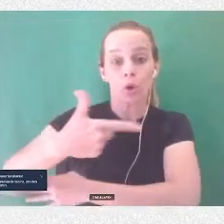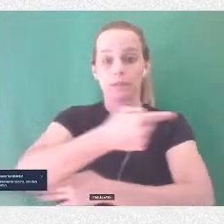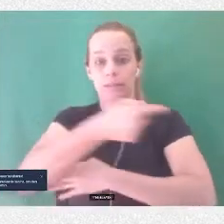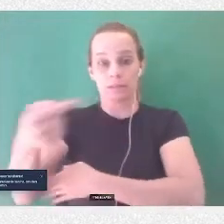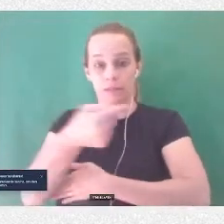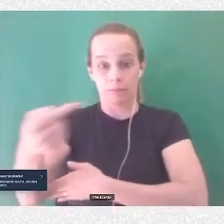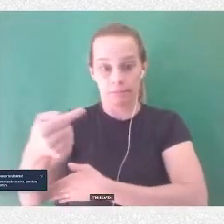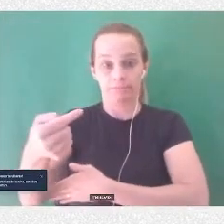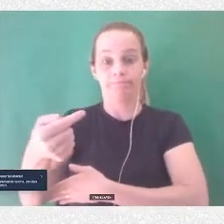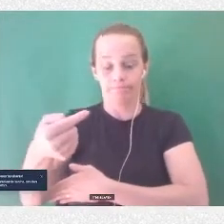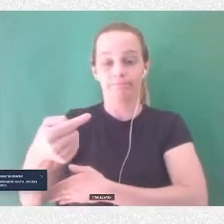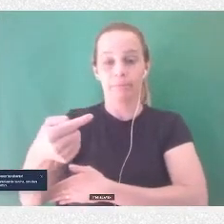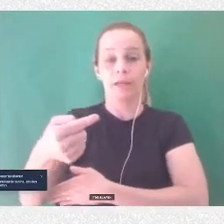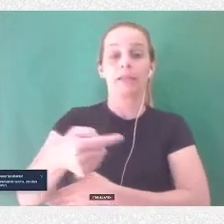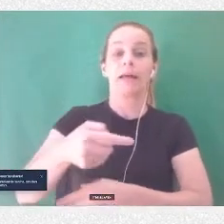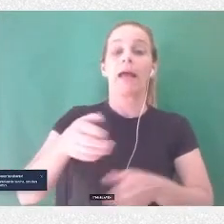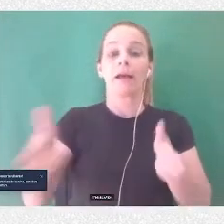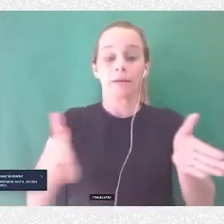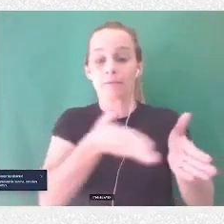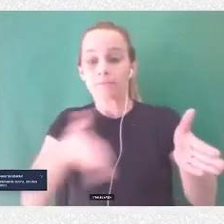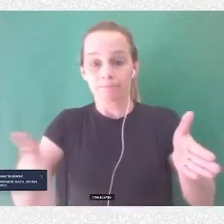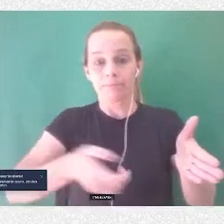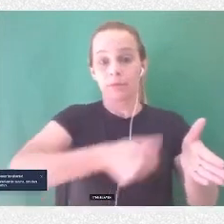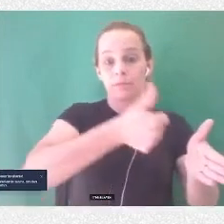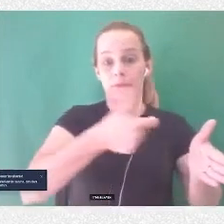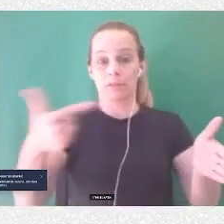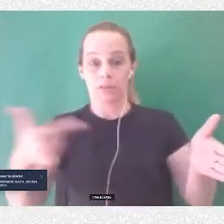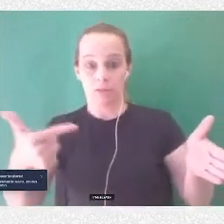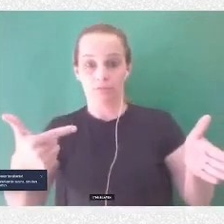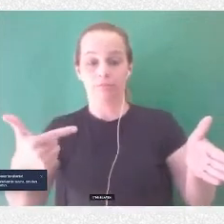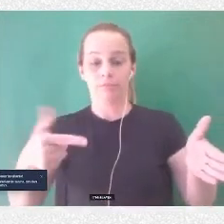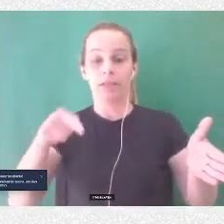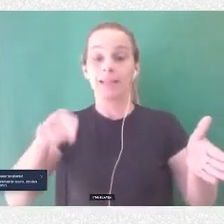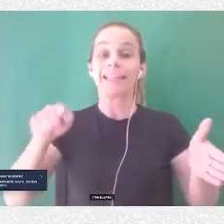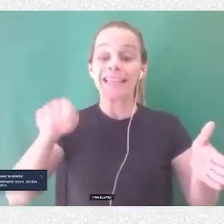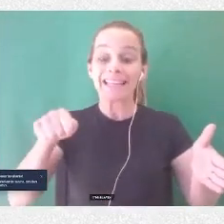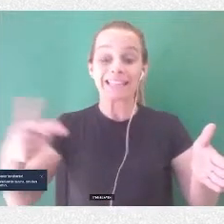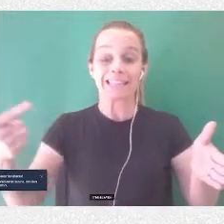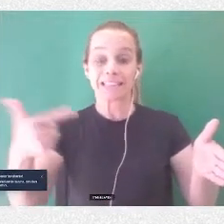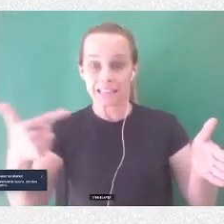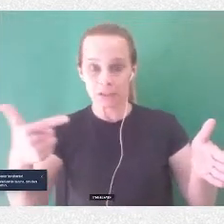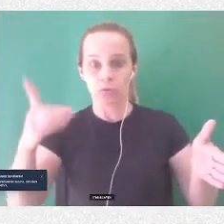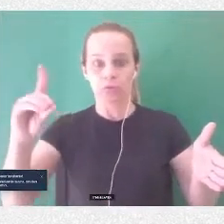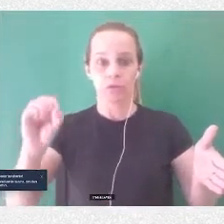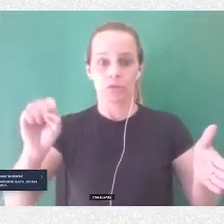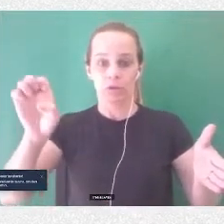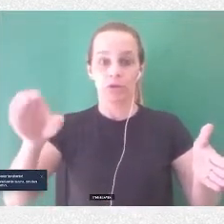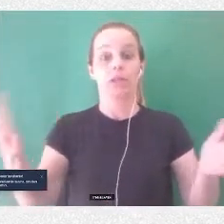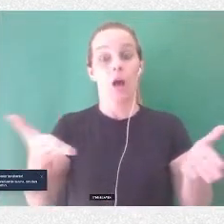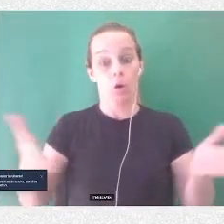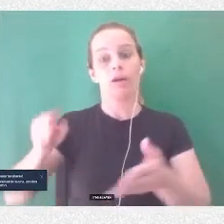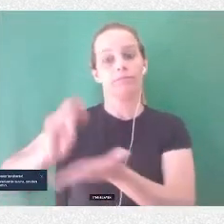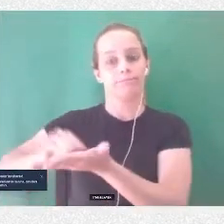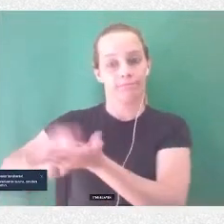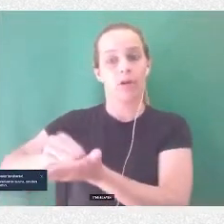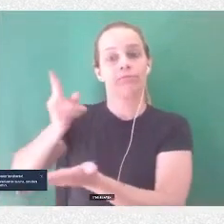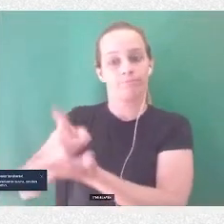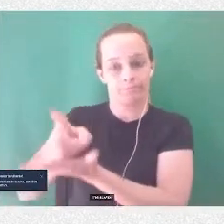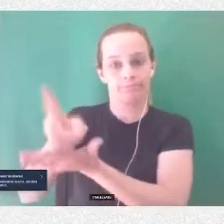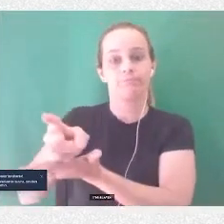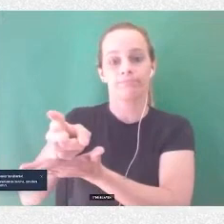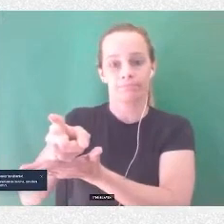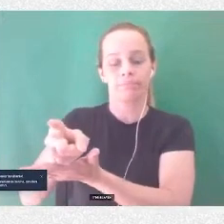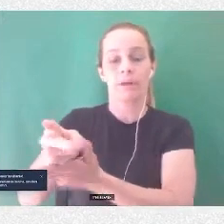e a segunda dose, nesse momento temos um quantitativo expressivo de segundas doses a fazer. Mas nós temos também